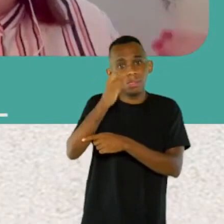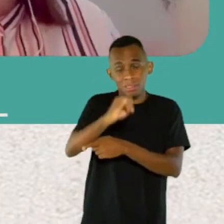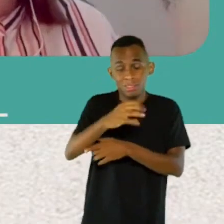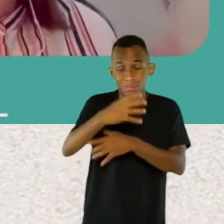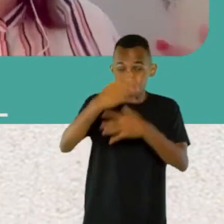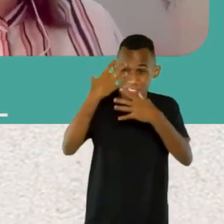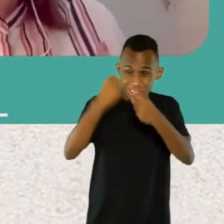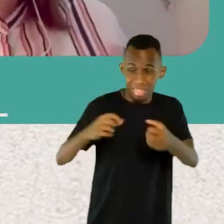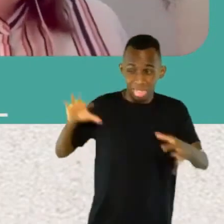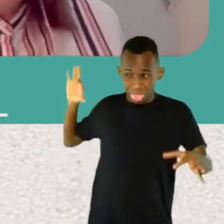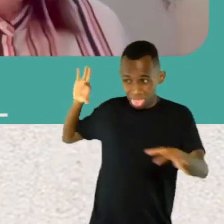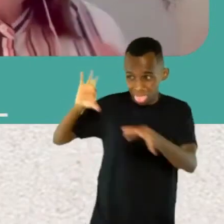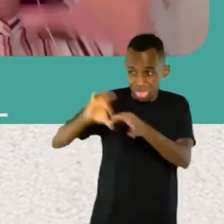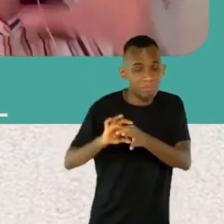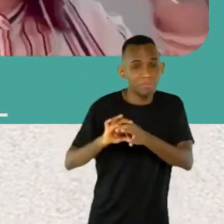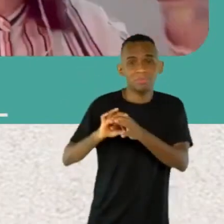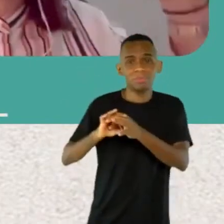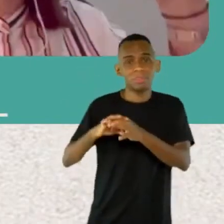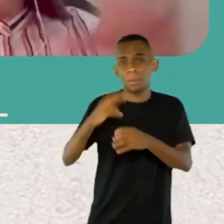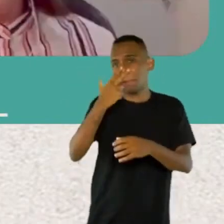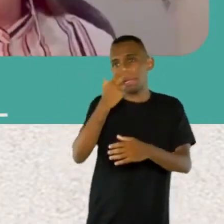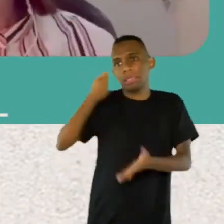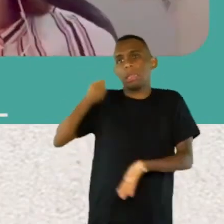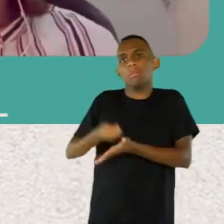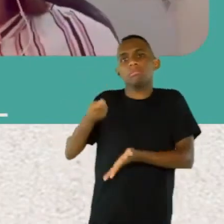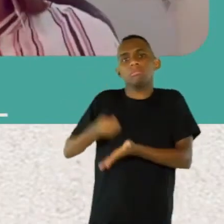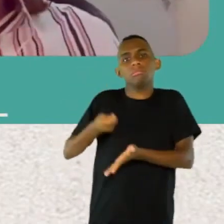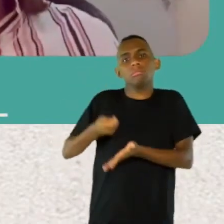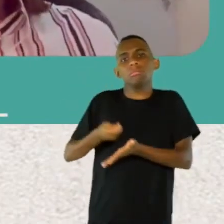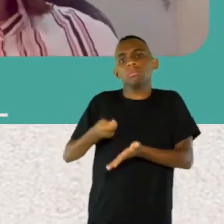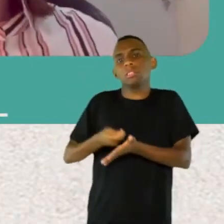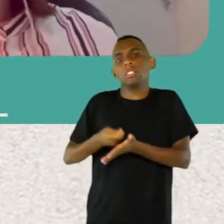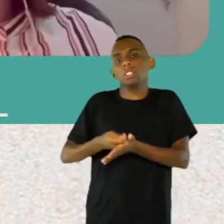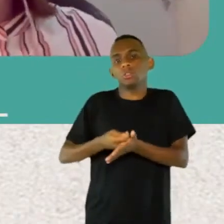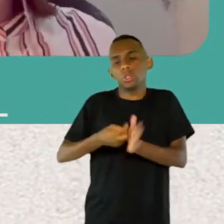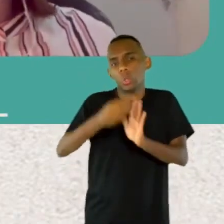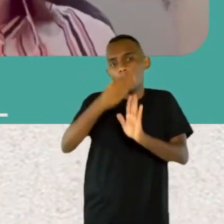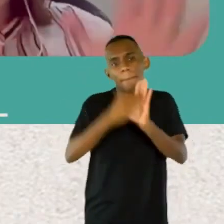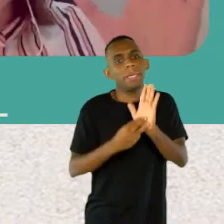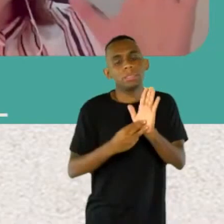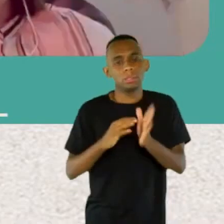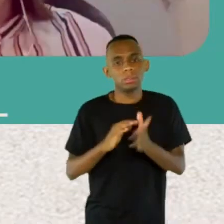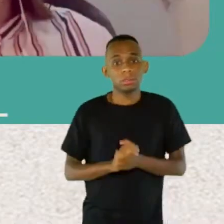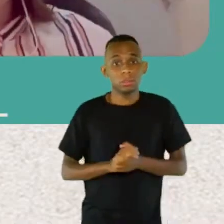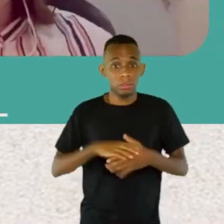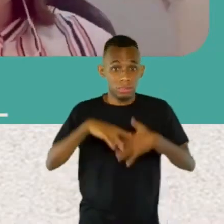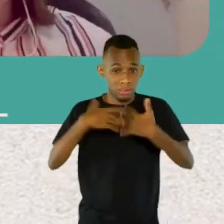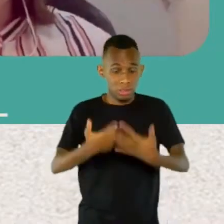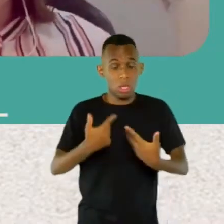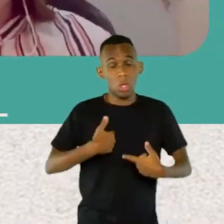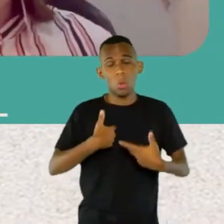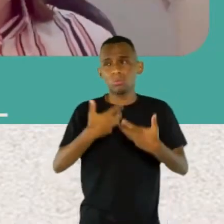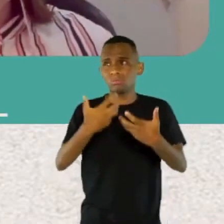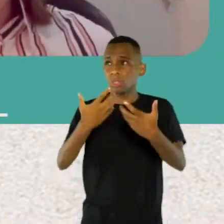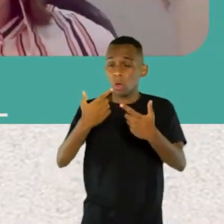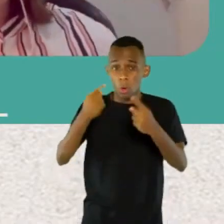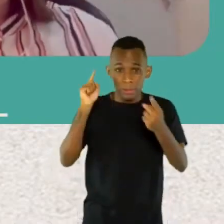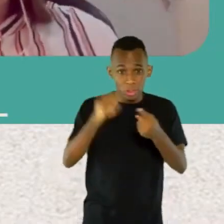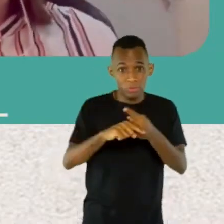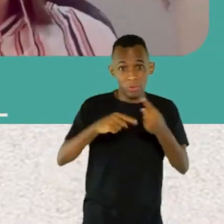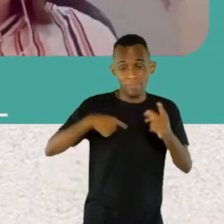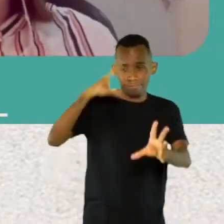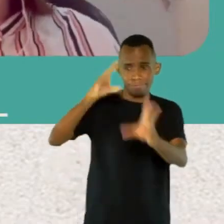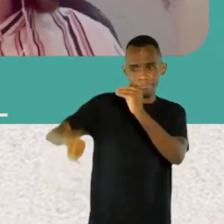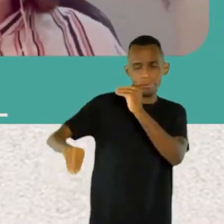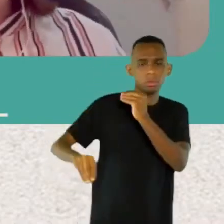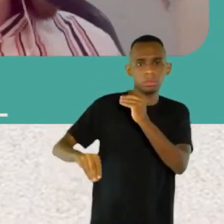você se sente um escravo de uma forma, né? Então, eu tento fugir disso. Acho que o estilo é